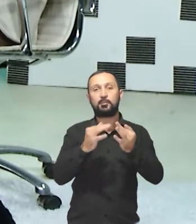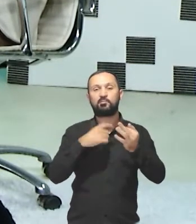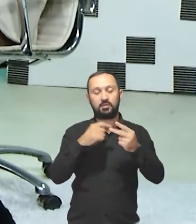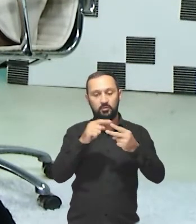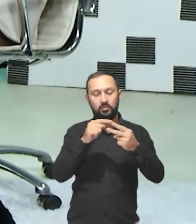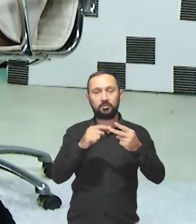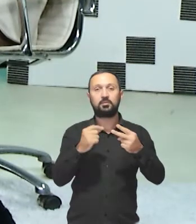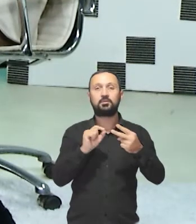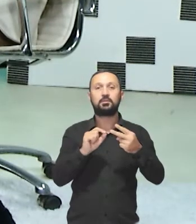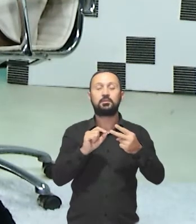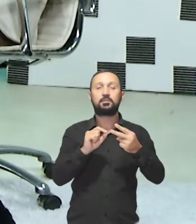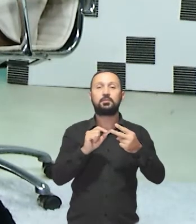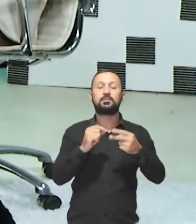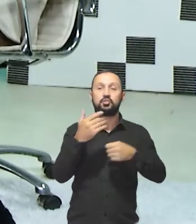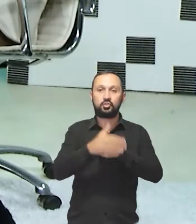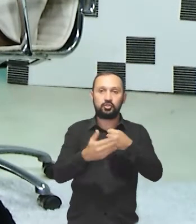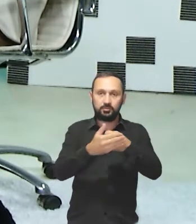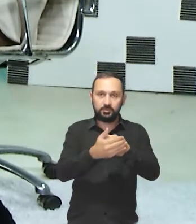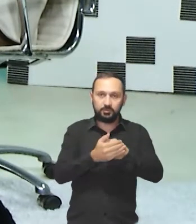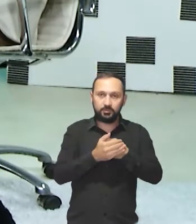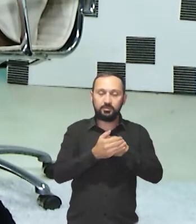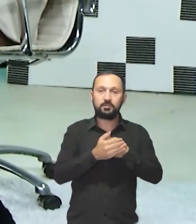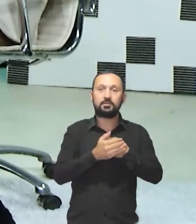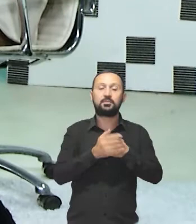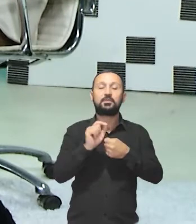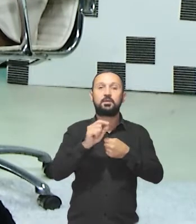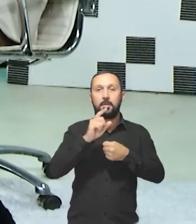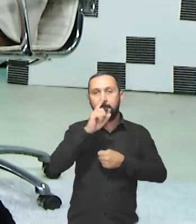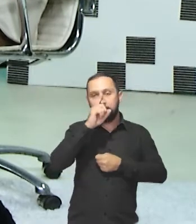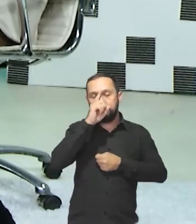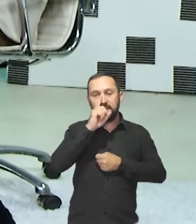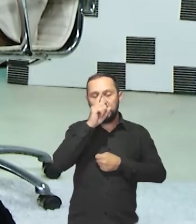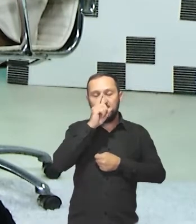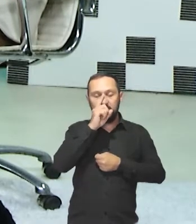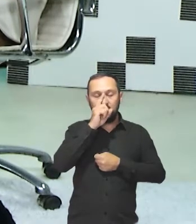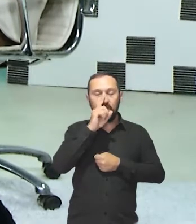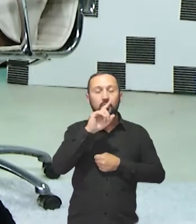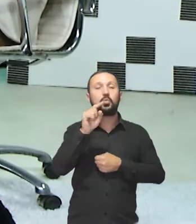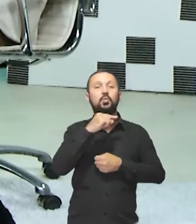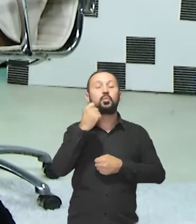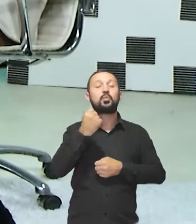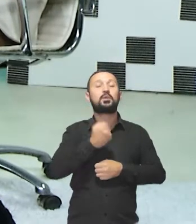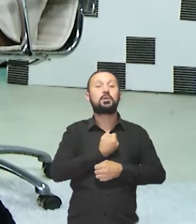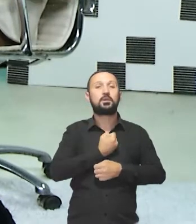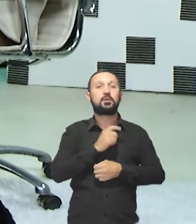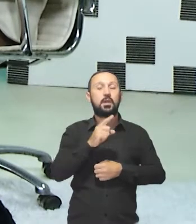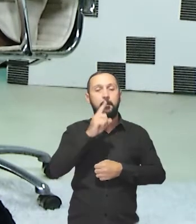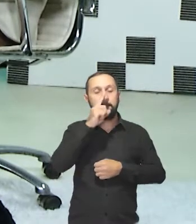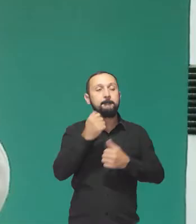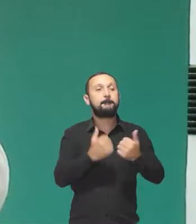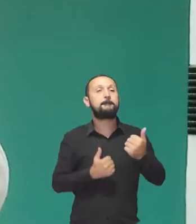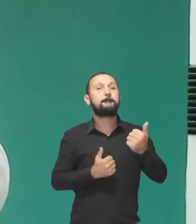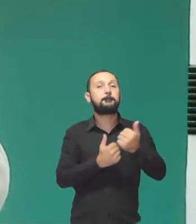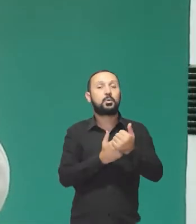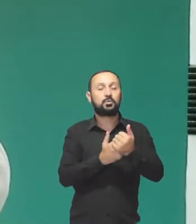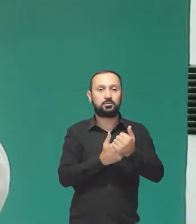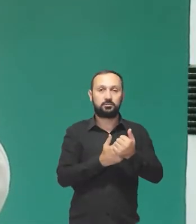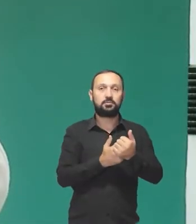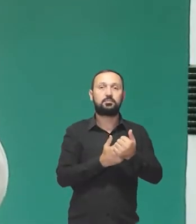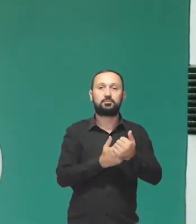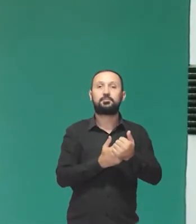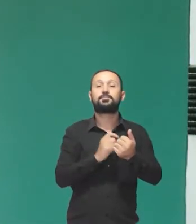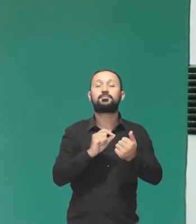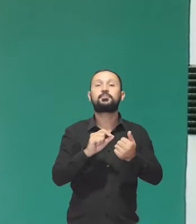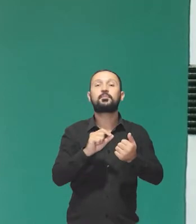2 fatores, o fator protetivo e o fator de risco para o suicídio. O fator de risco é o apoio, está ali apoiando.